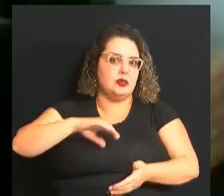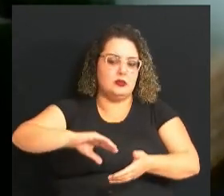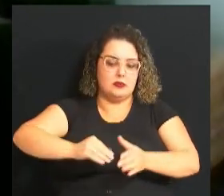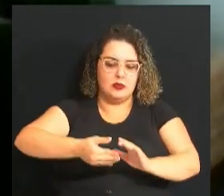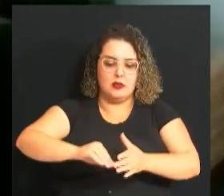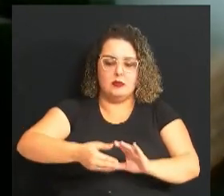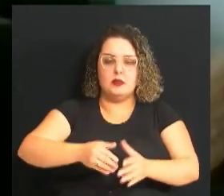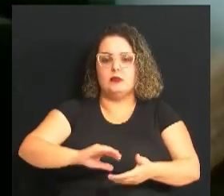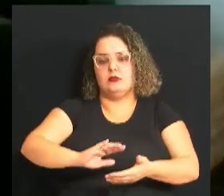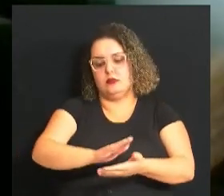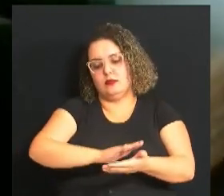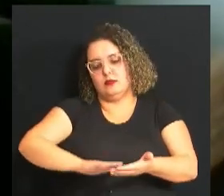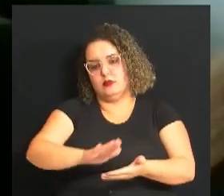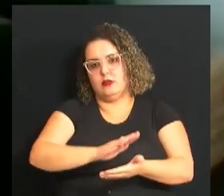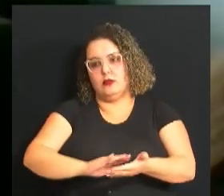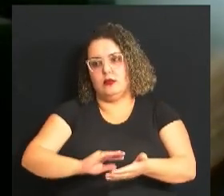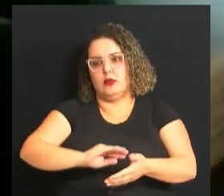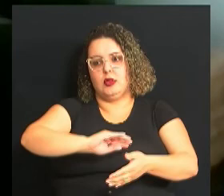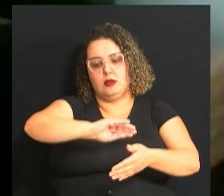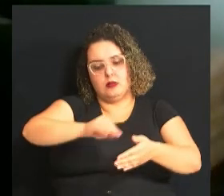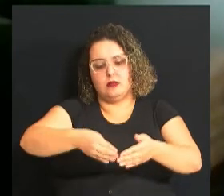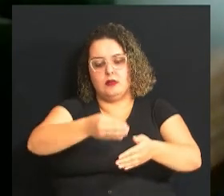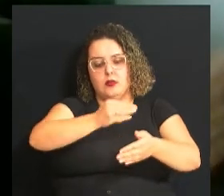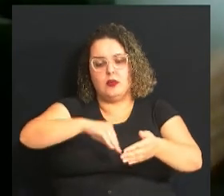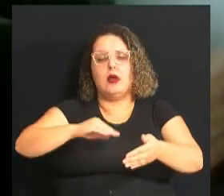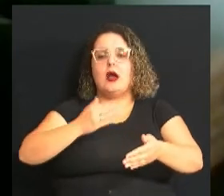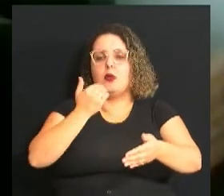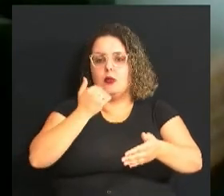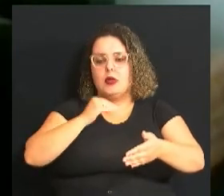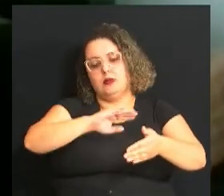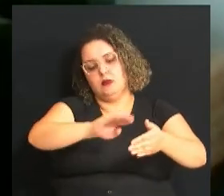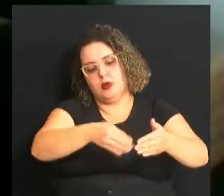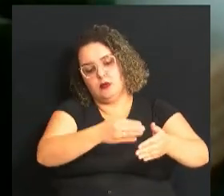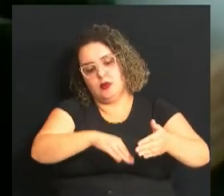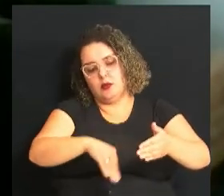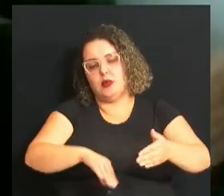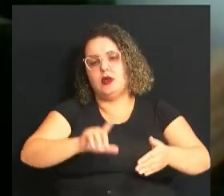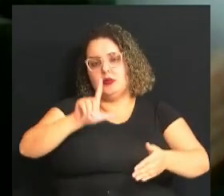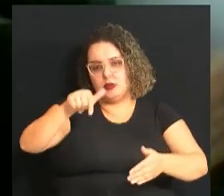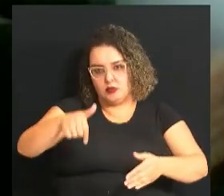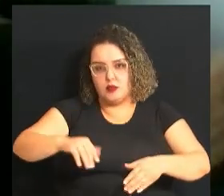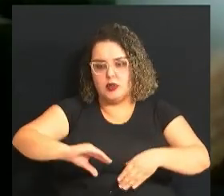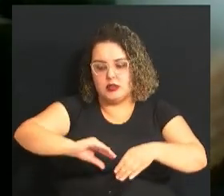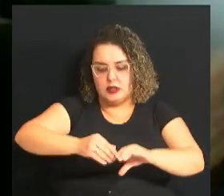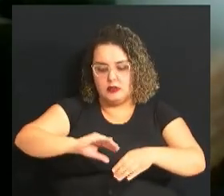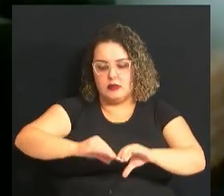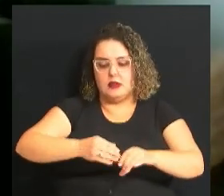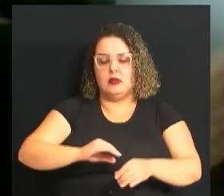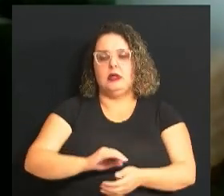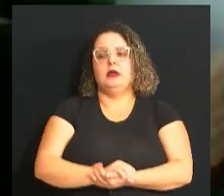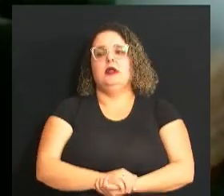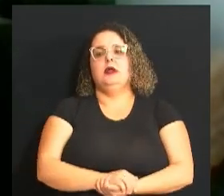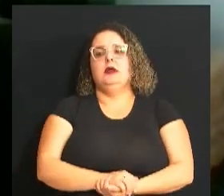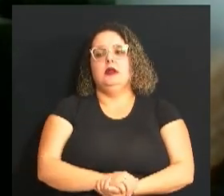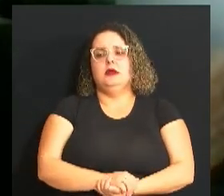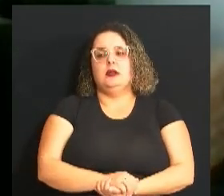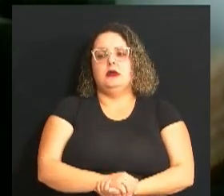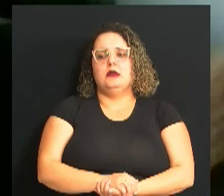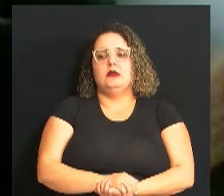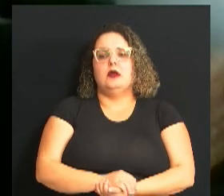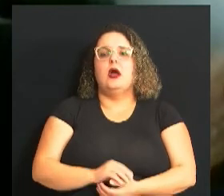prato. Então, restos de alimentos, tudo isso, você tira, né? Segundo lugar, que você vai usar aquela bucha